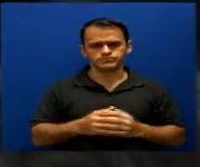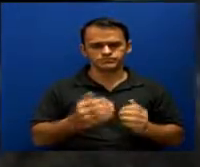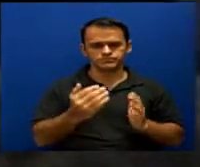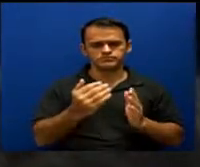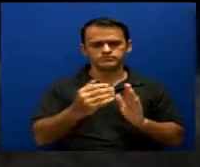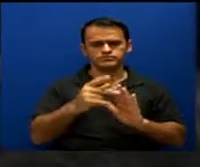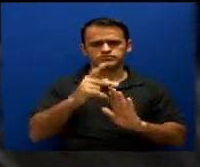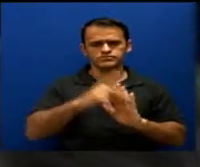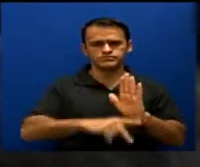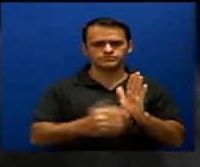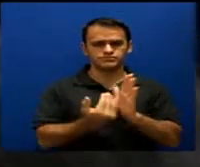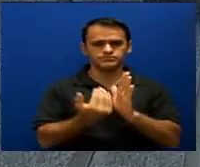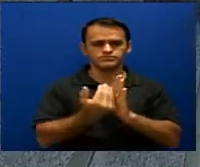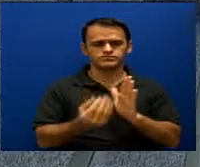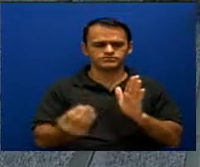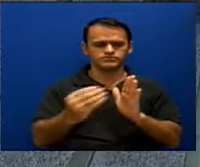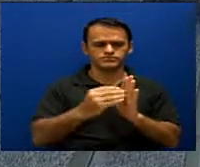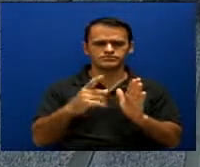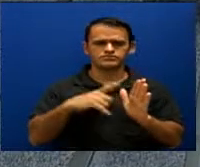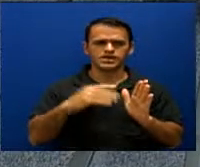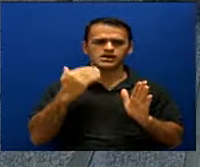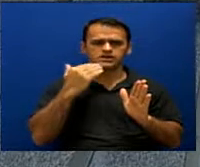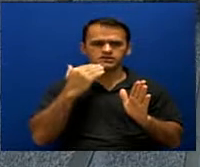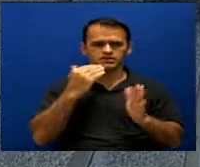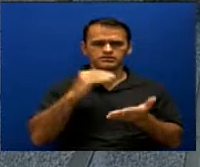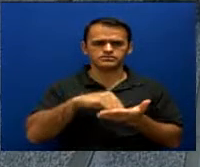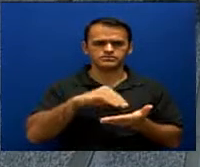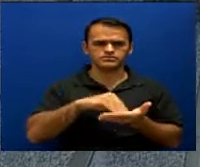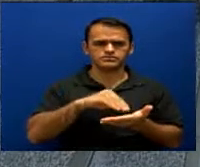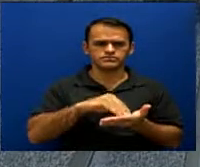emenda. Obrigado, então, muito vereador obrigado, Helio.